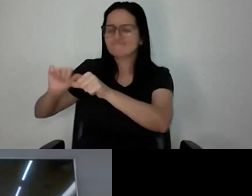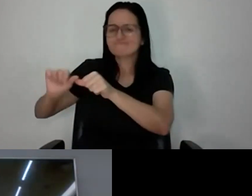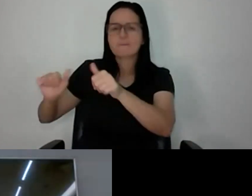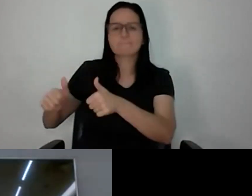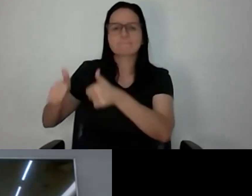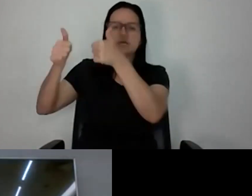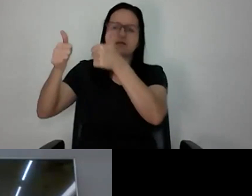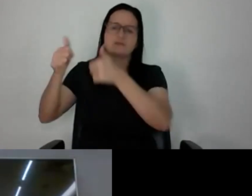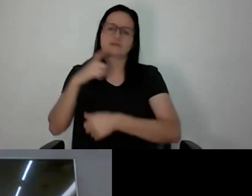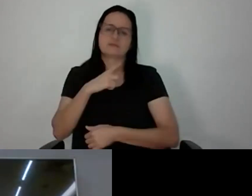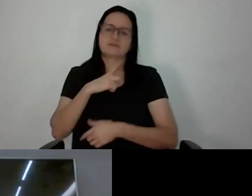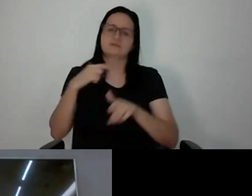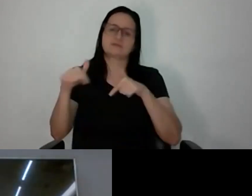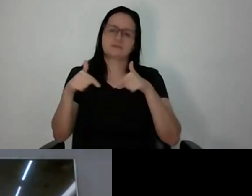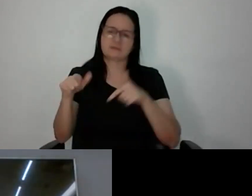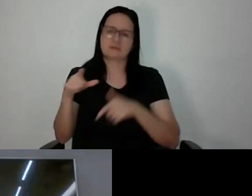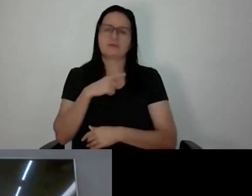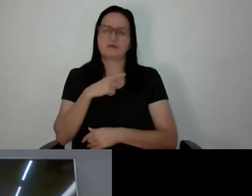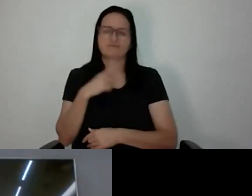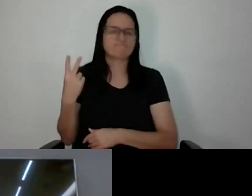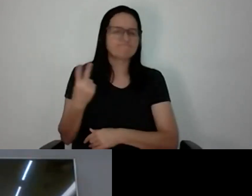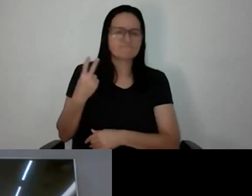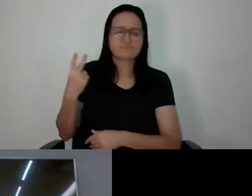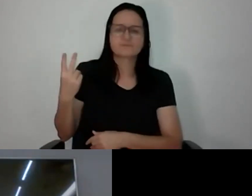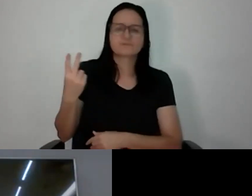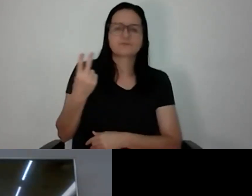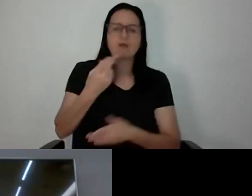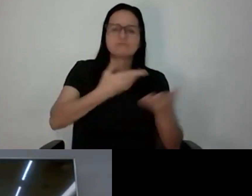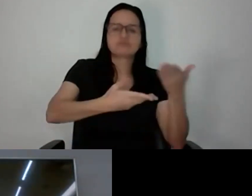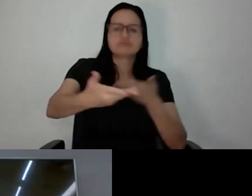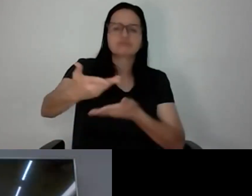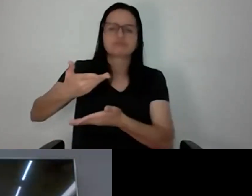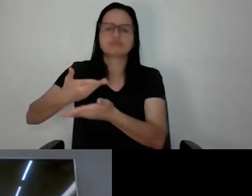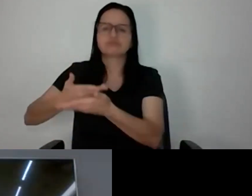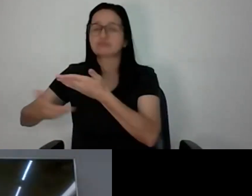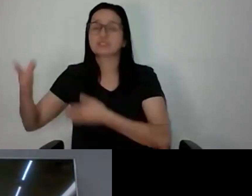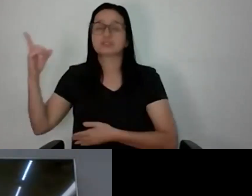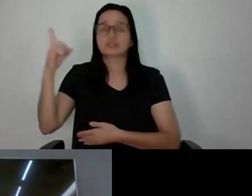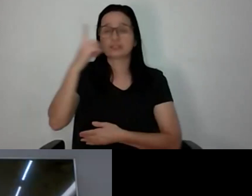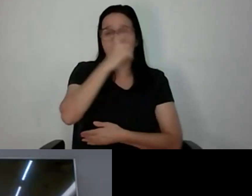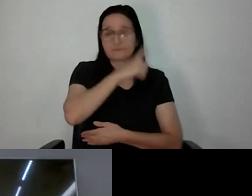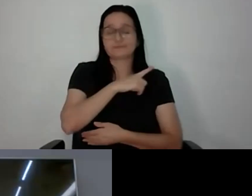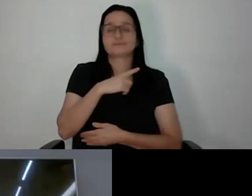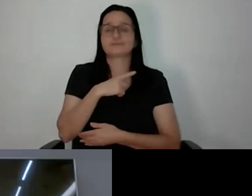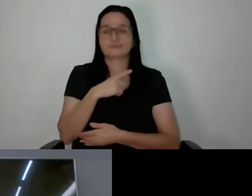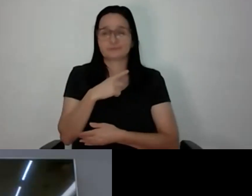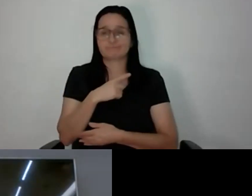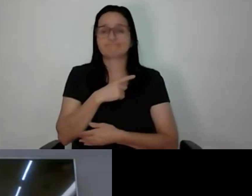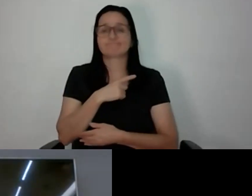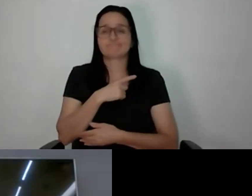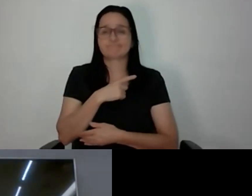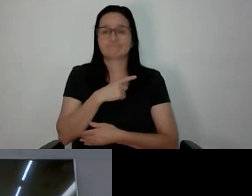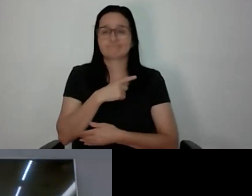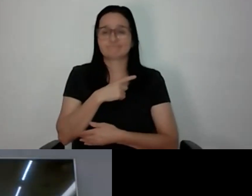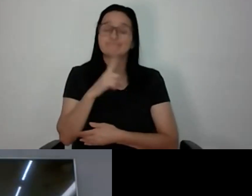trabalho te dá. Agora, valores, questões interpessoais, isso dificilmente a gente aprende. A gente apenas lapida,